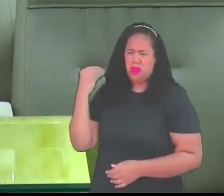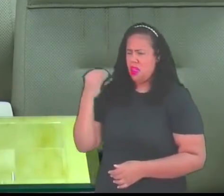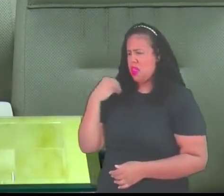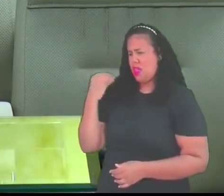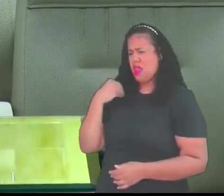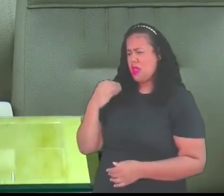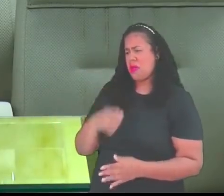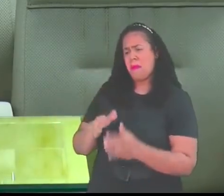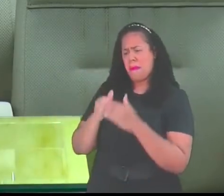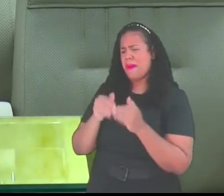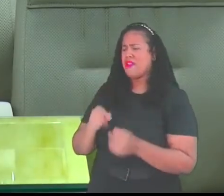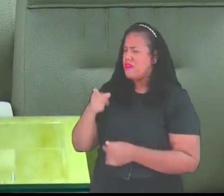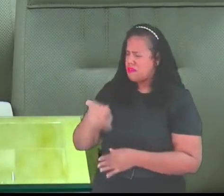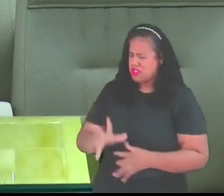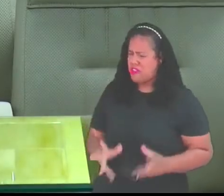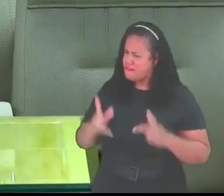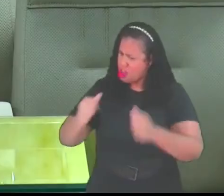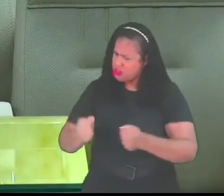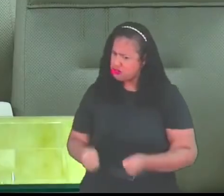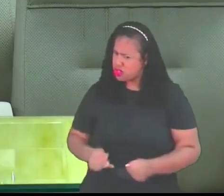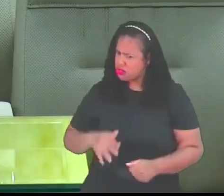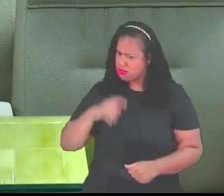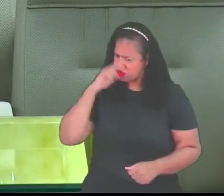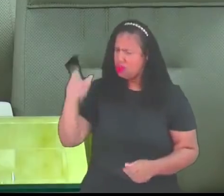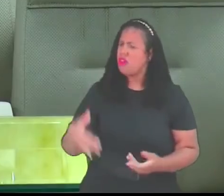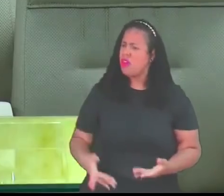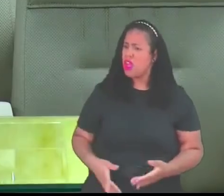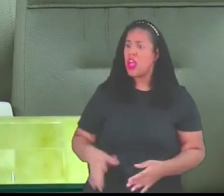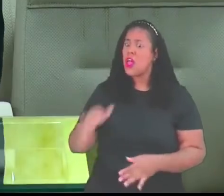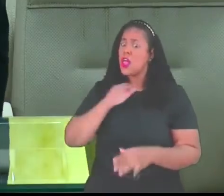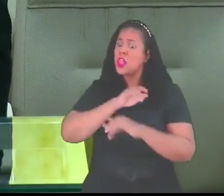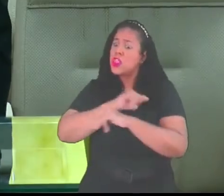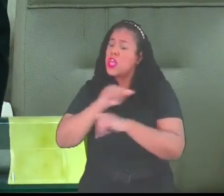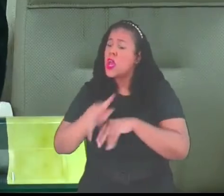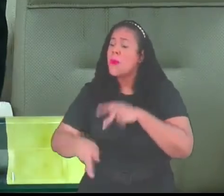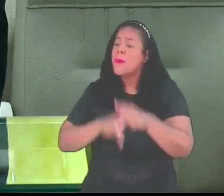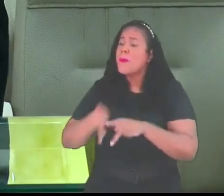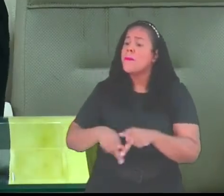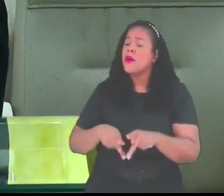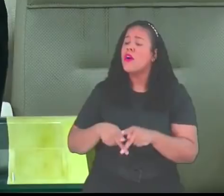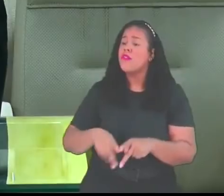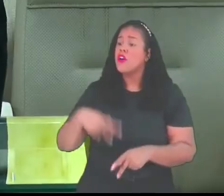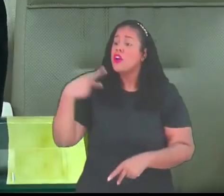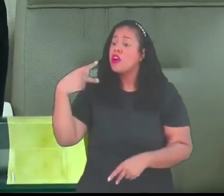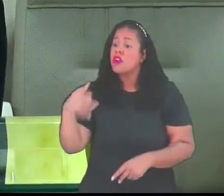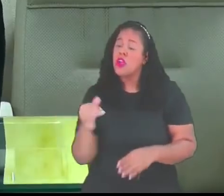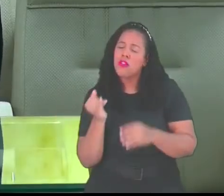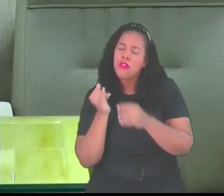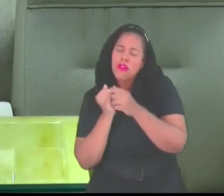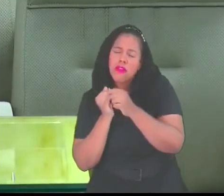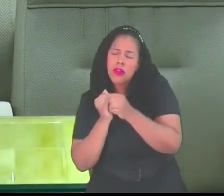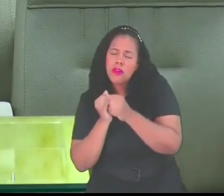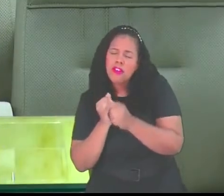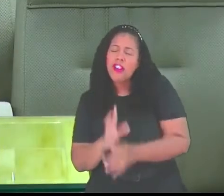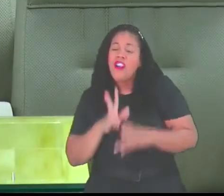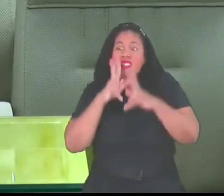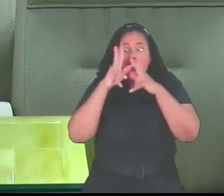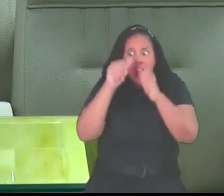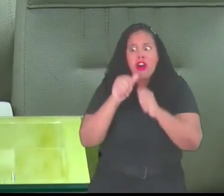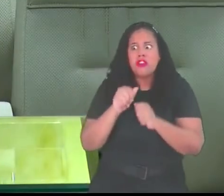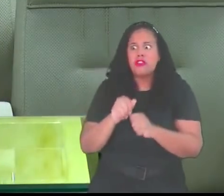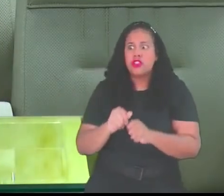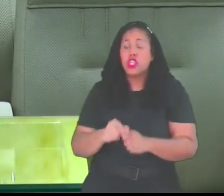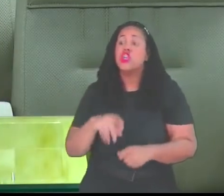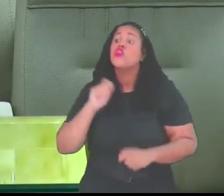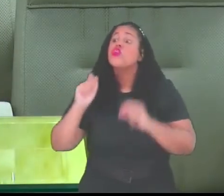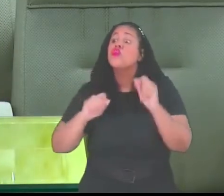pedindo isso, seja mais duro do que ele. Diga para esse povo que o seu dedo mindinho é mais forte, mais potente do que o